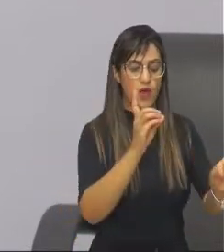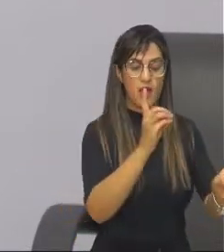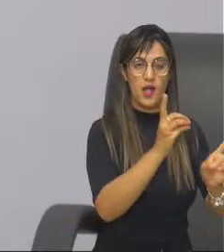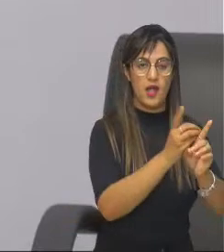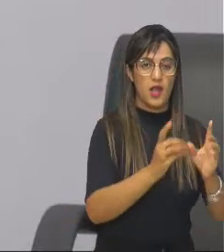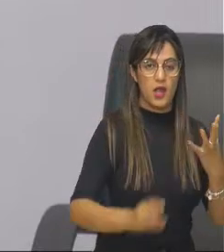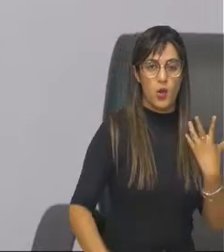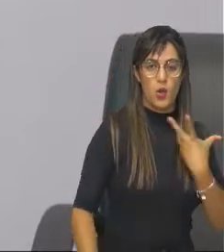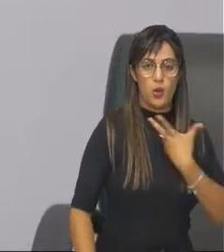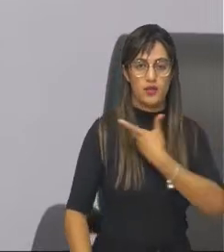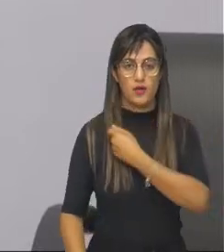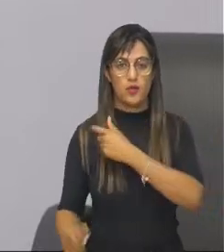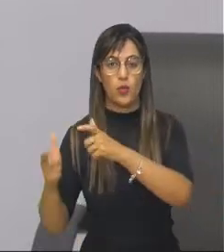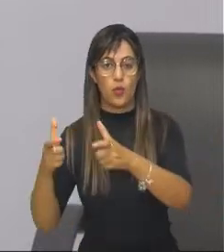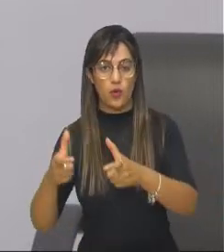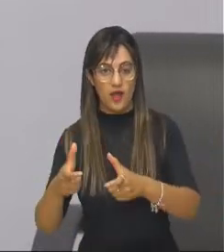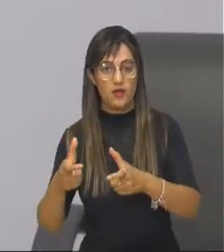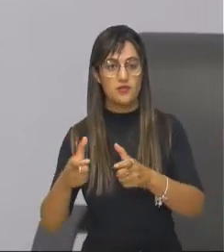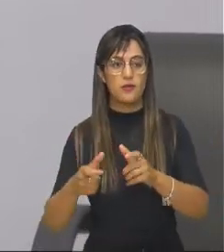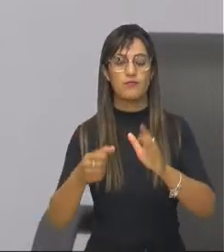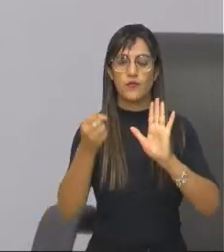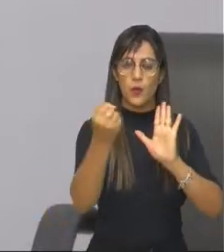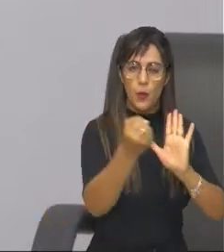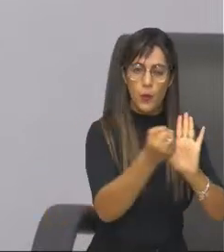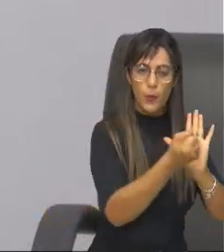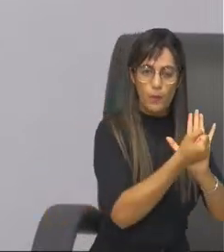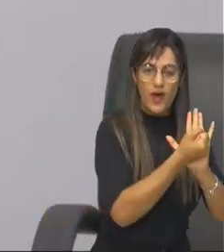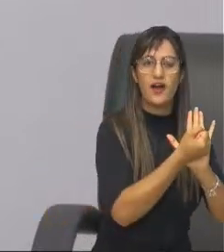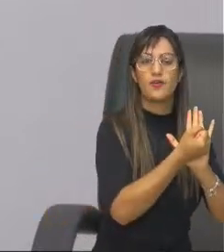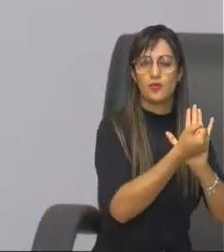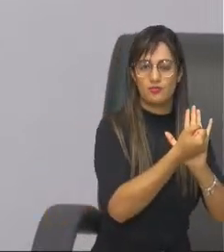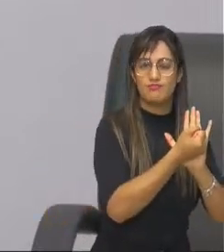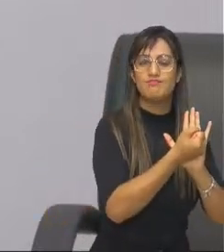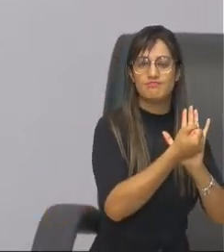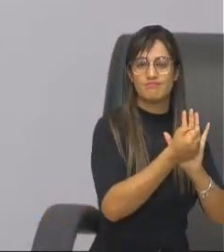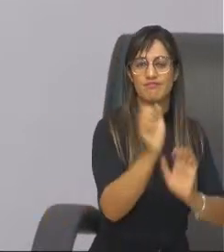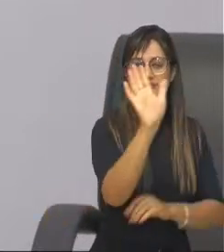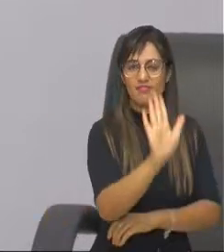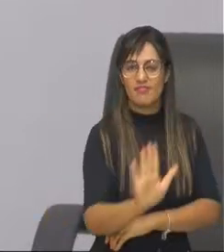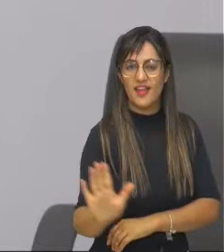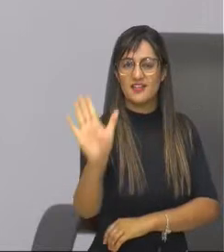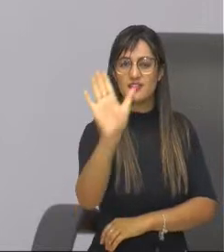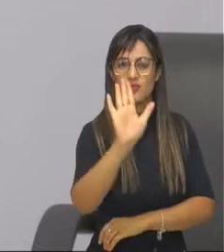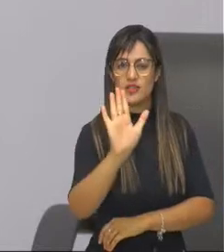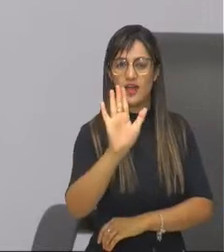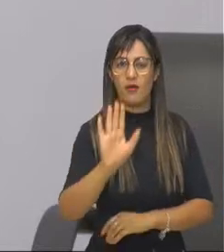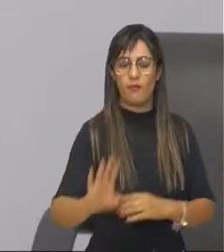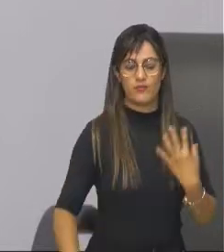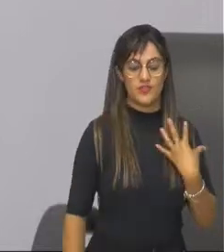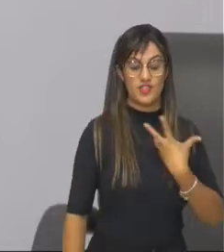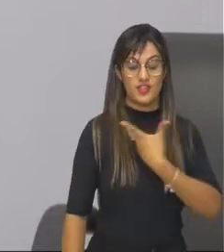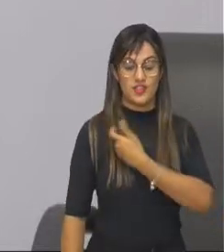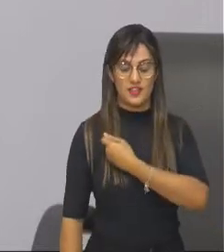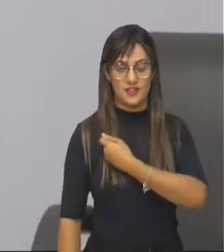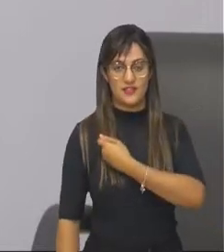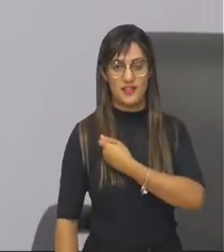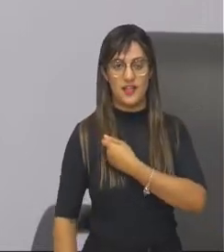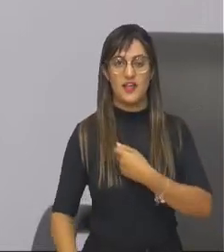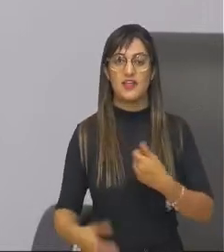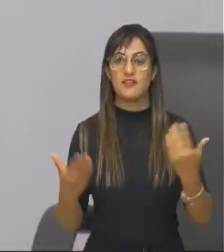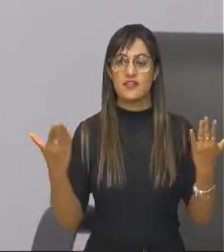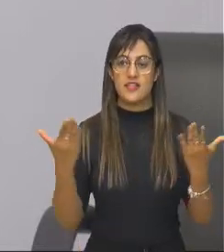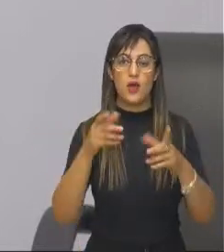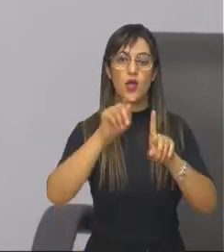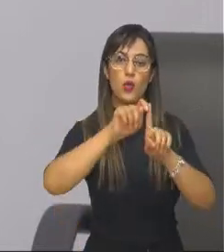só, essa data virou o Dia Nacional das Transmasculinidades, que vai ser agora em fevereiro, dia 20. Então,